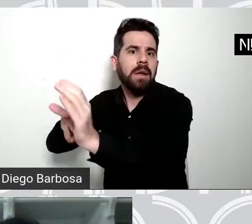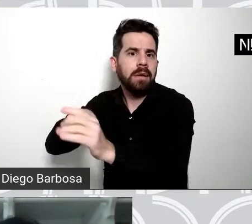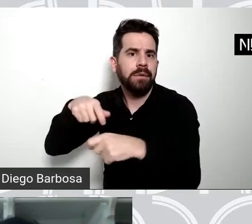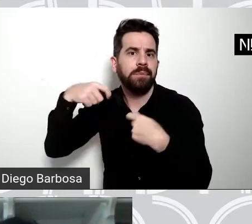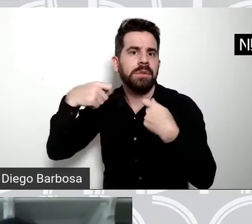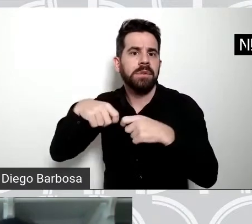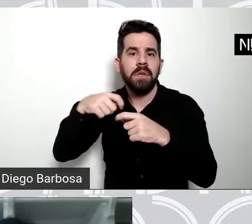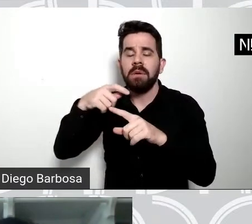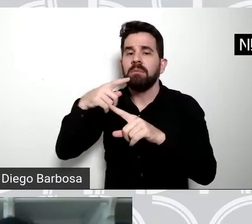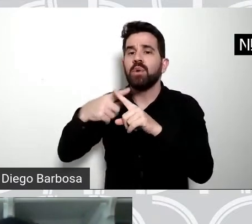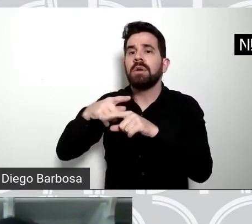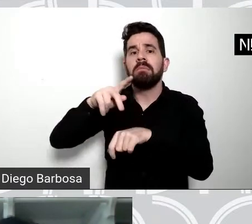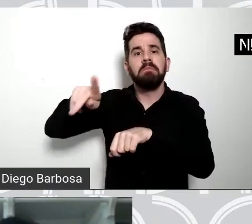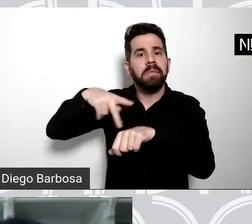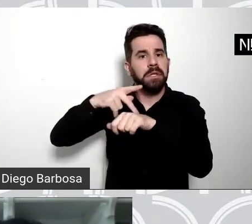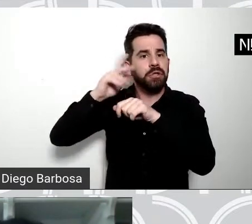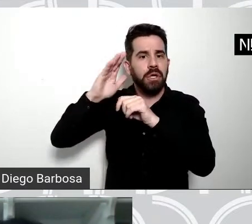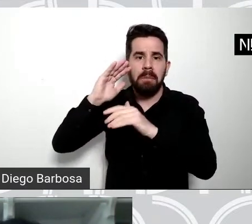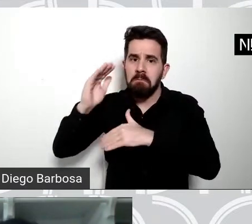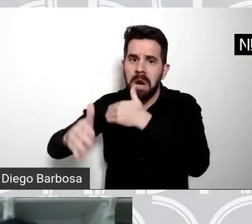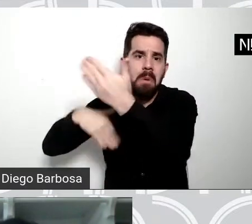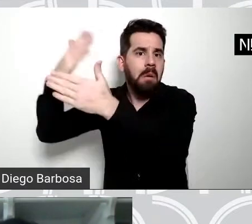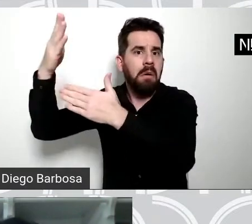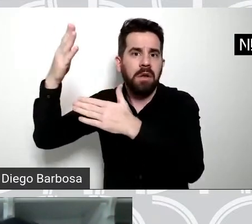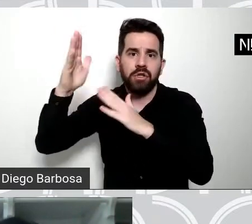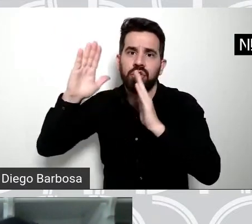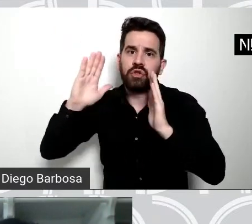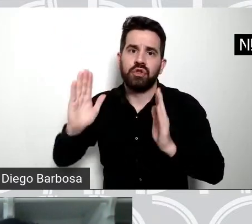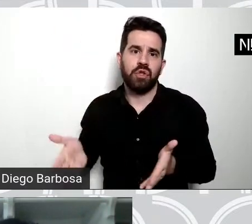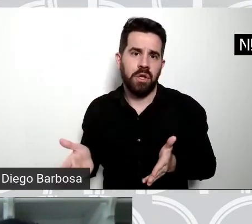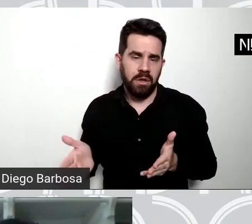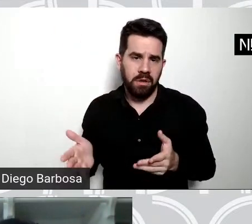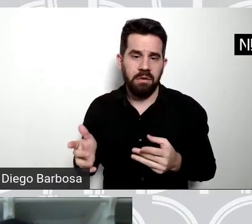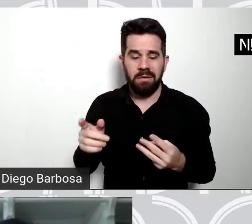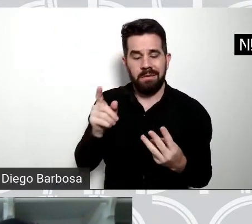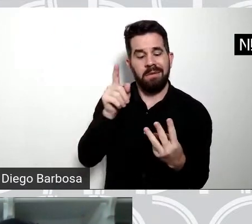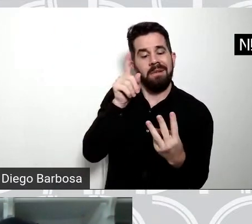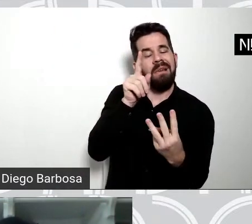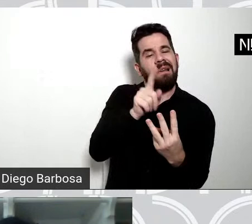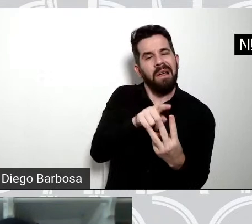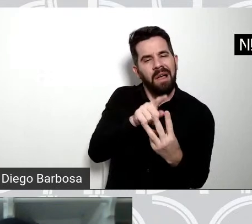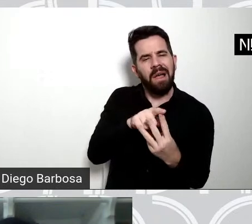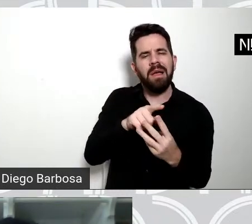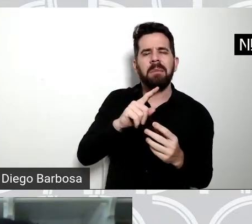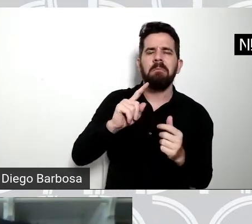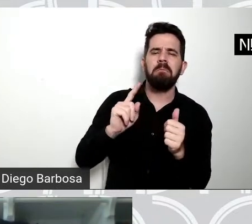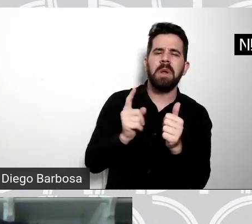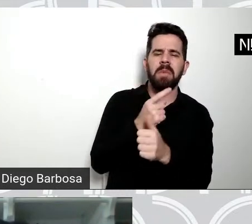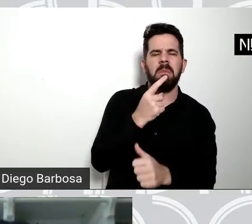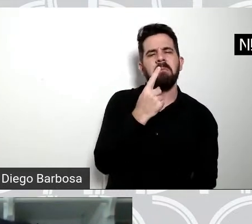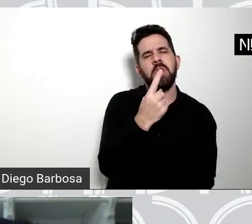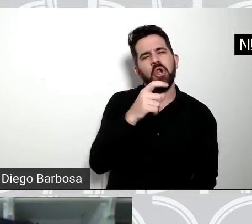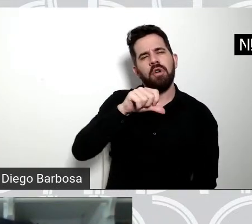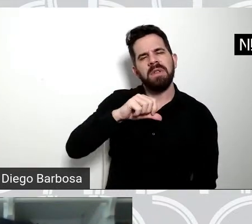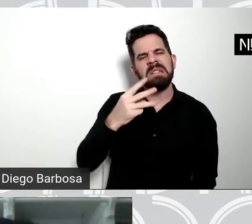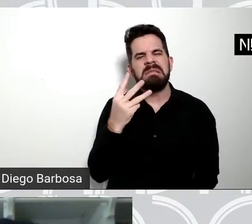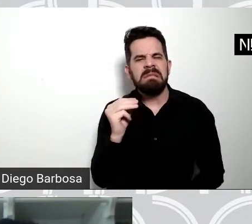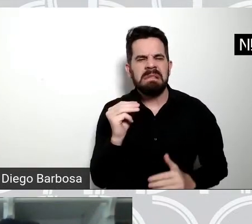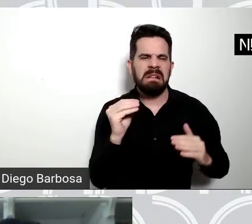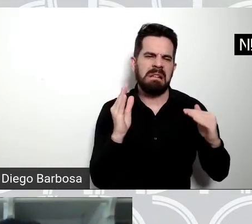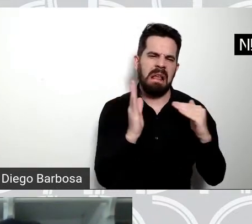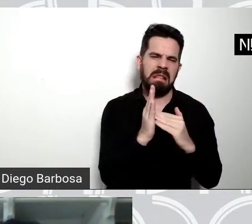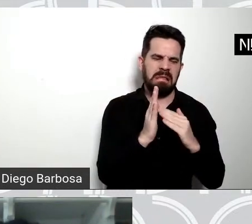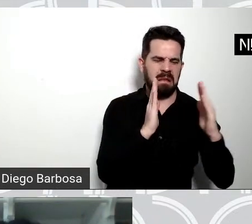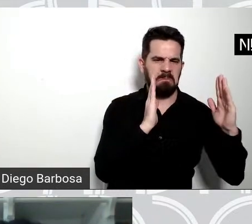chama consciência amena do atraso, que corresponderia àquela fase romântica, mais ou menos até os anos 30.